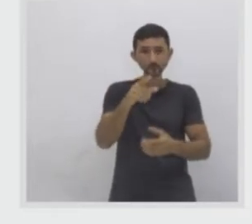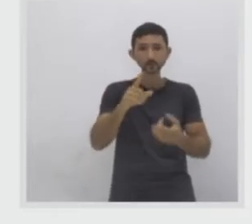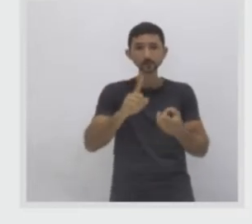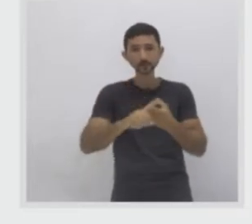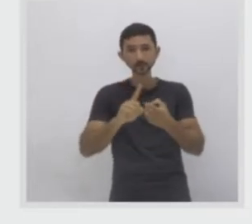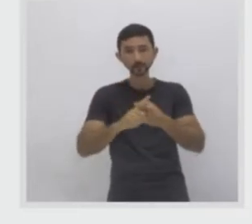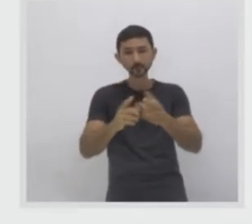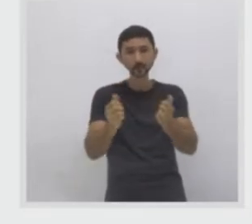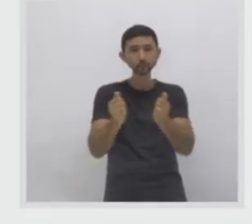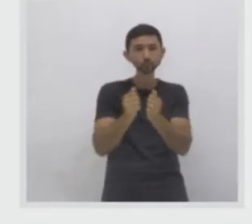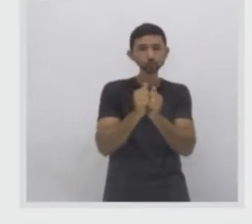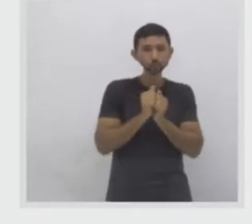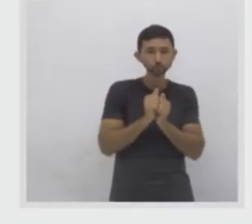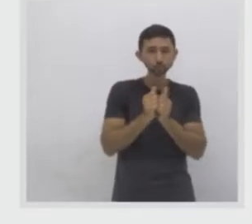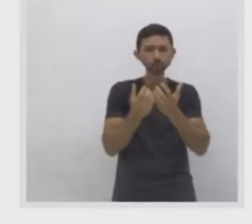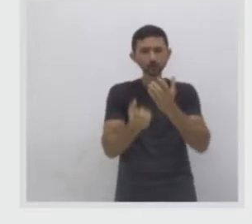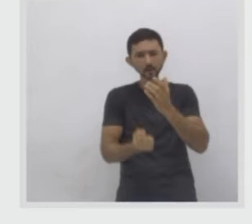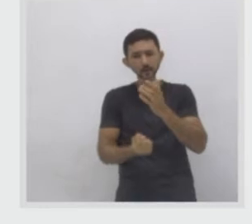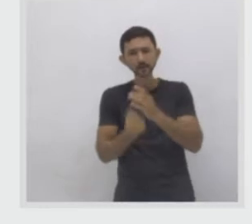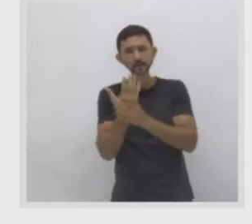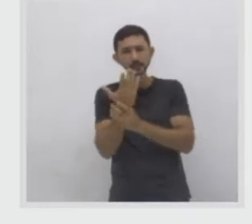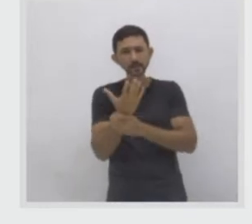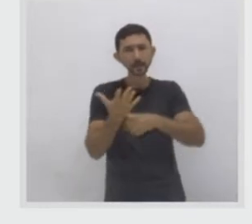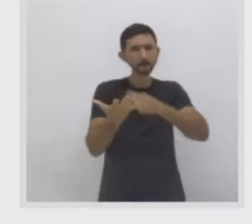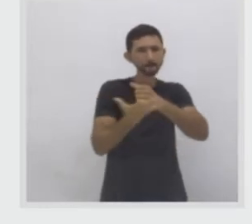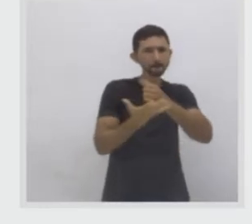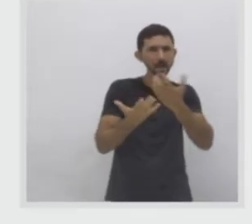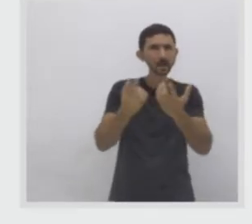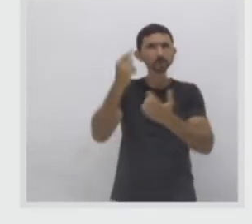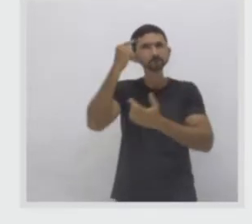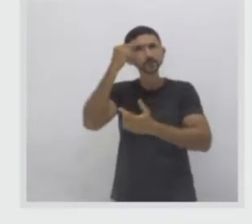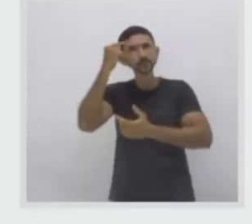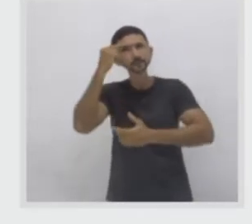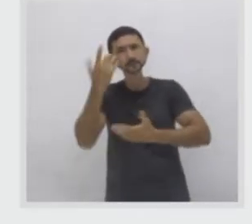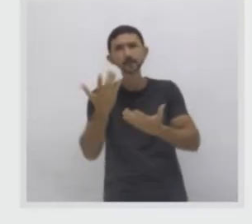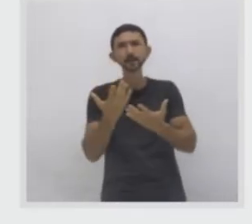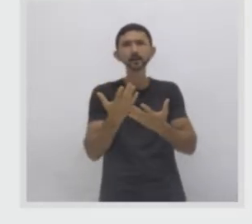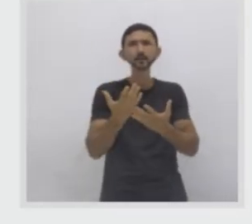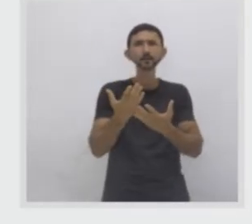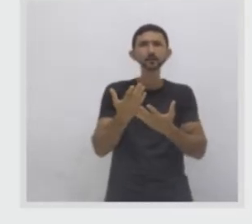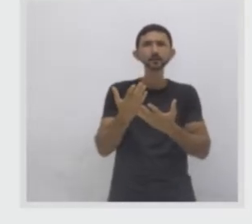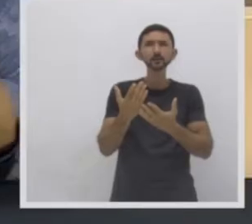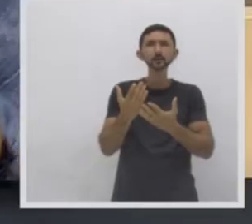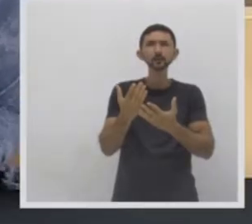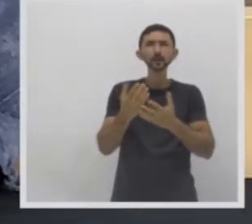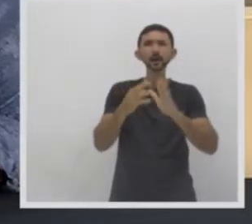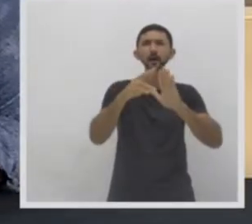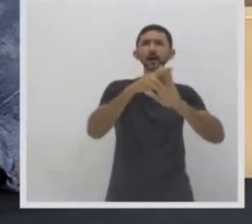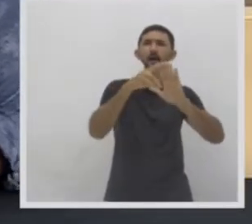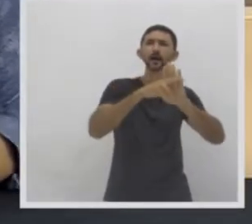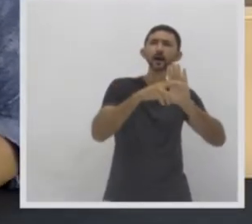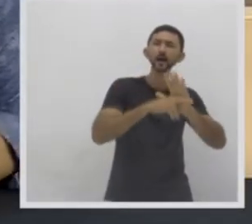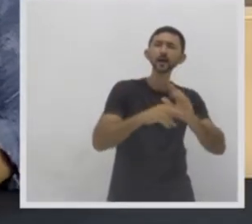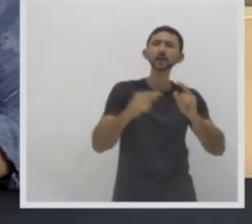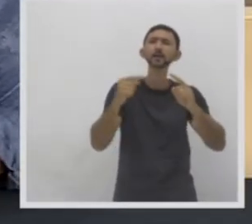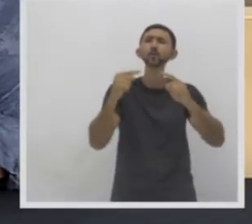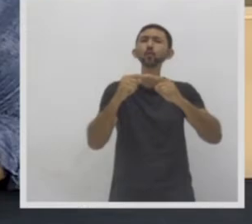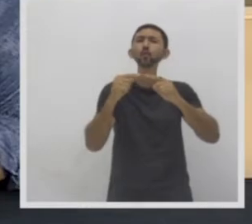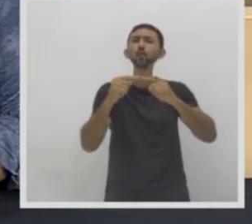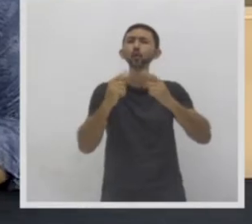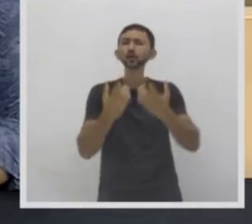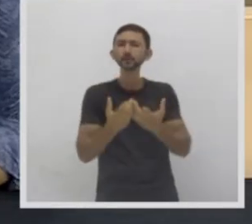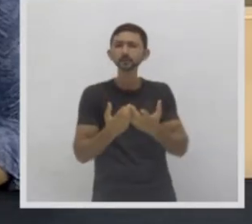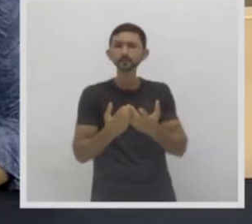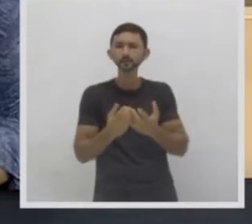junto comigo, elaborar, né, com base nessas reflexões, qual a regrinha básica de concordância entre o sujeito e